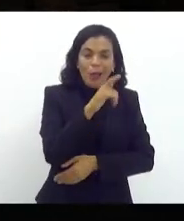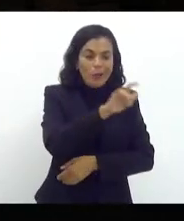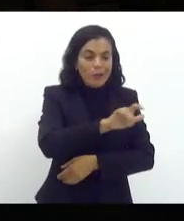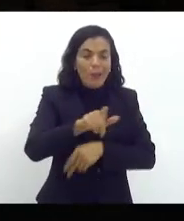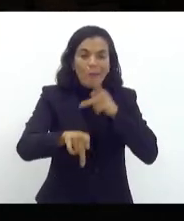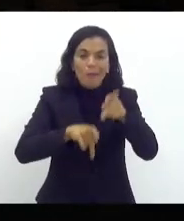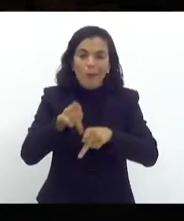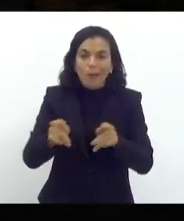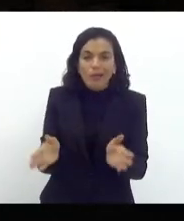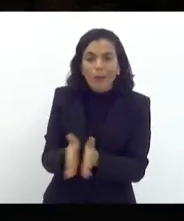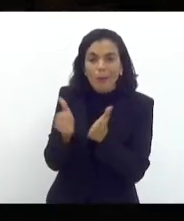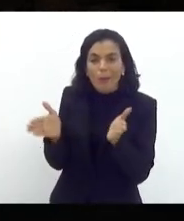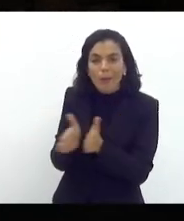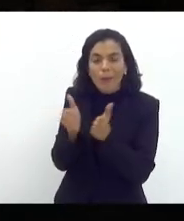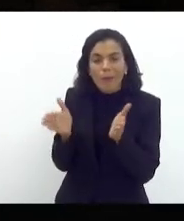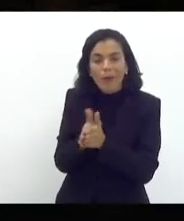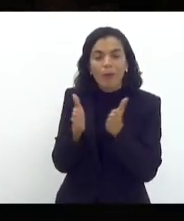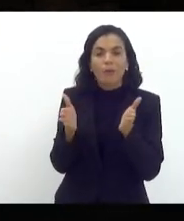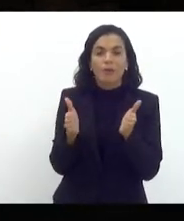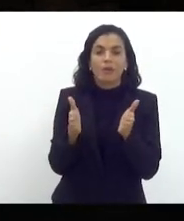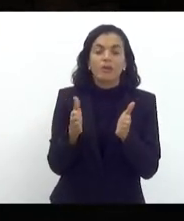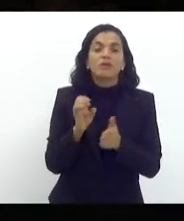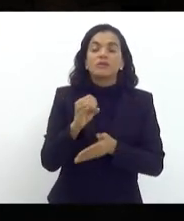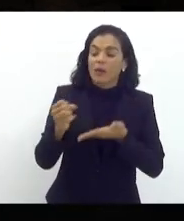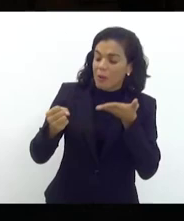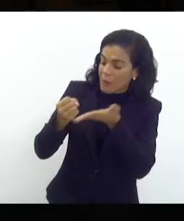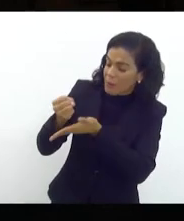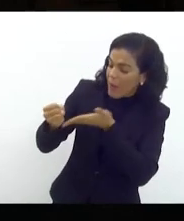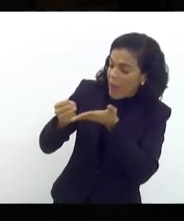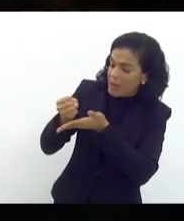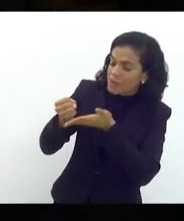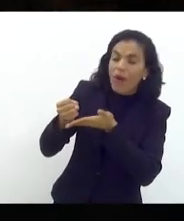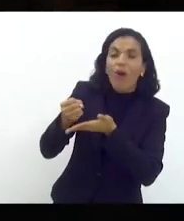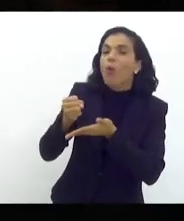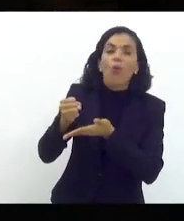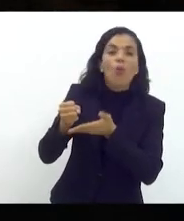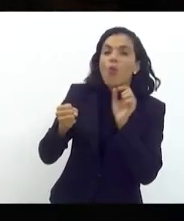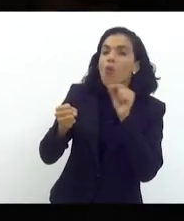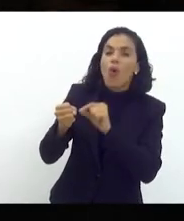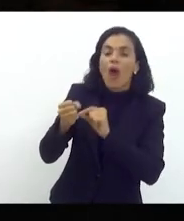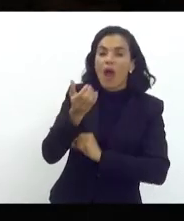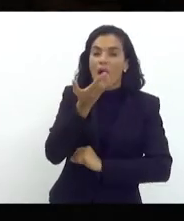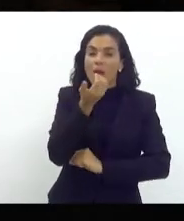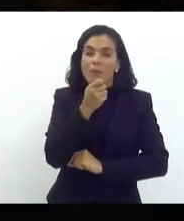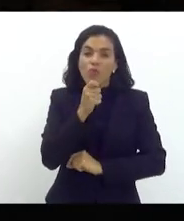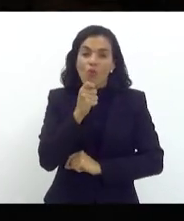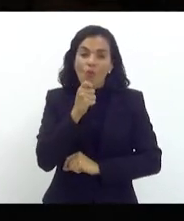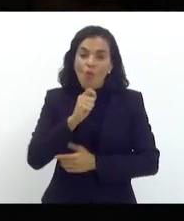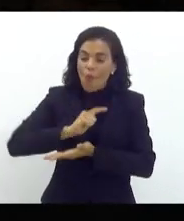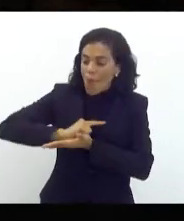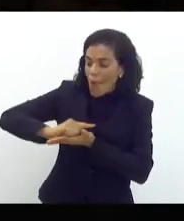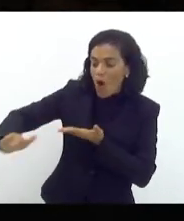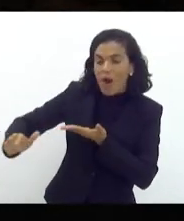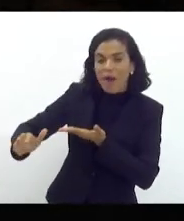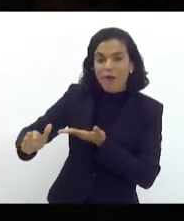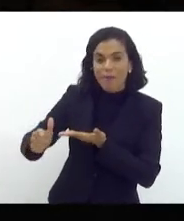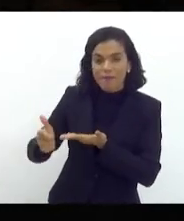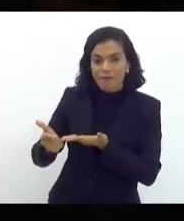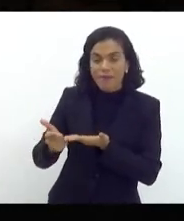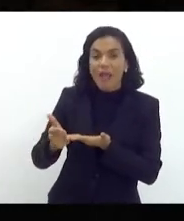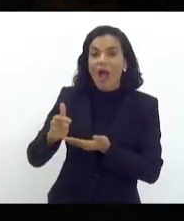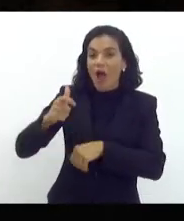necessitados se o básico de que a alimentação não existe e quando